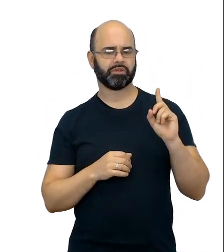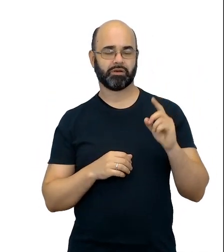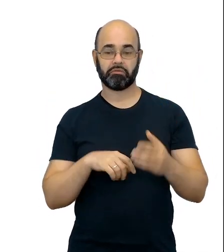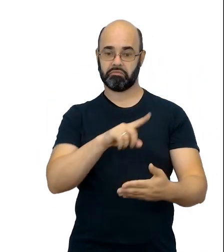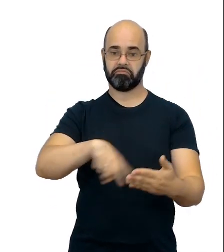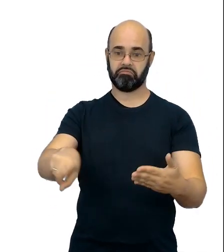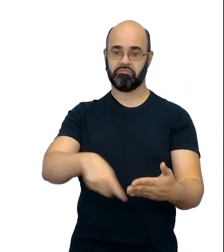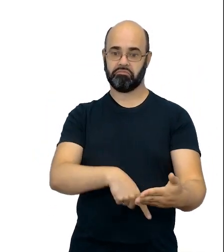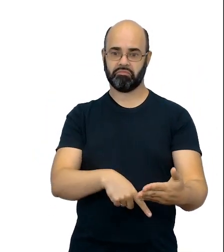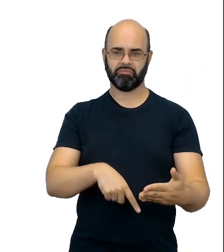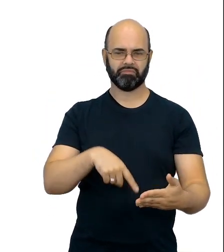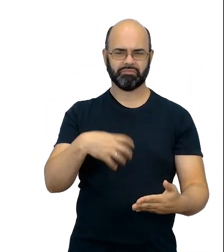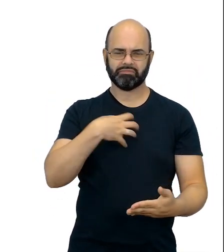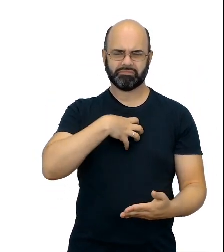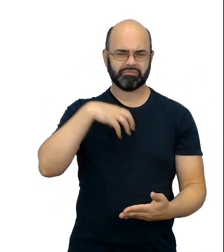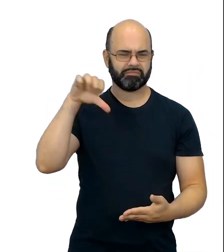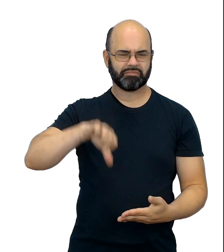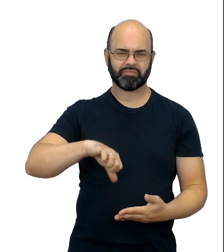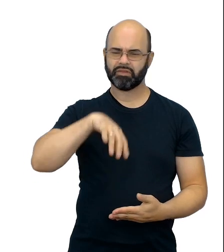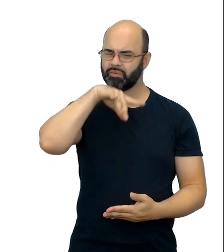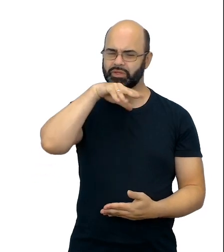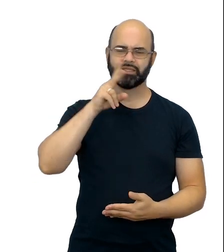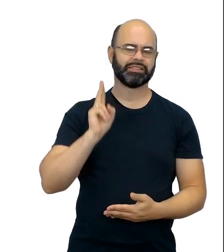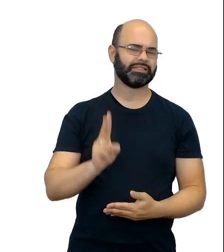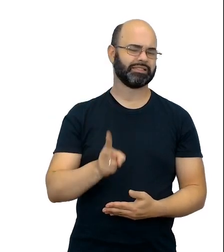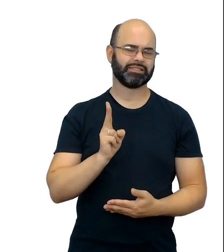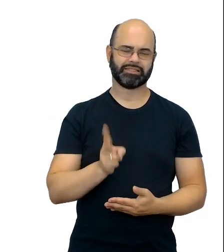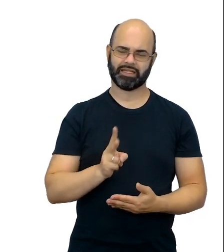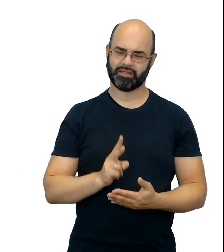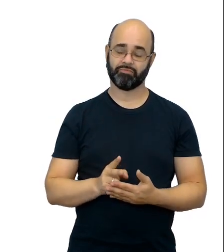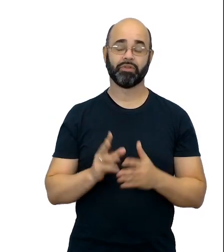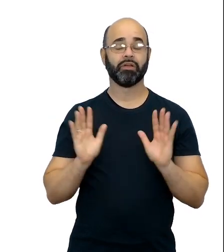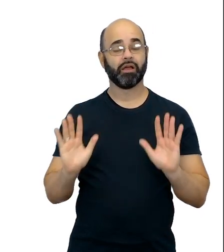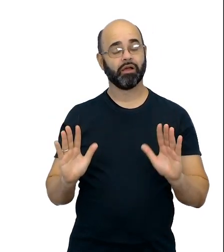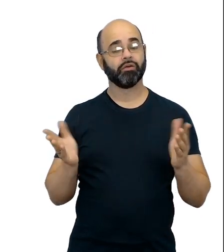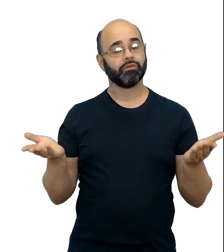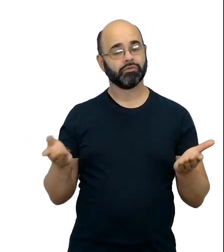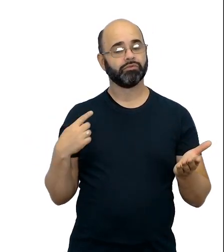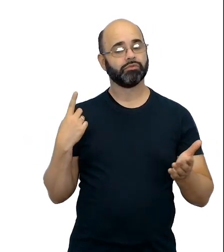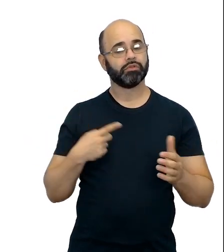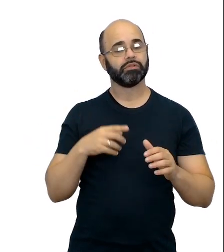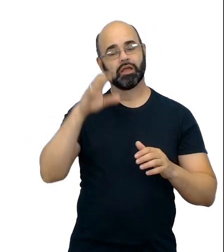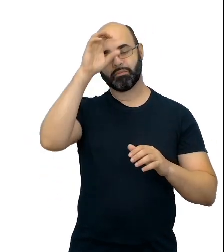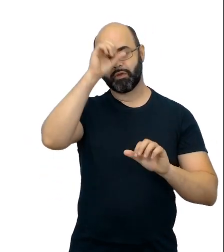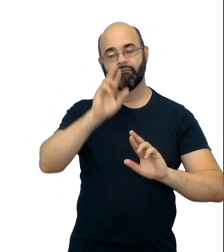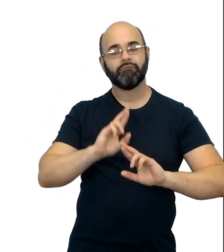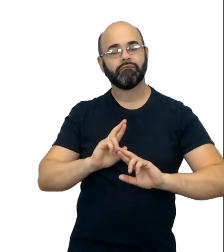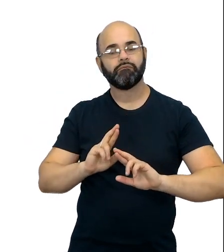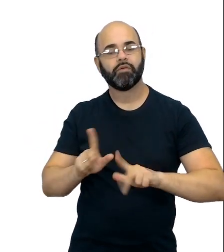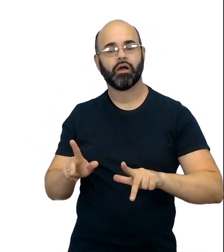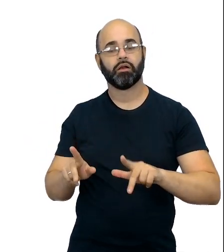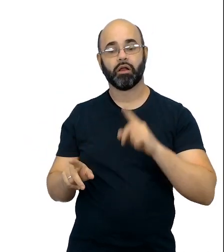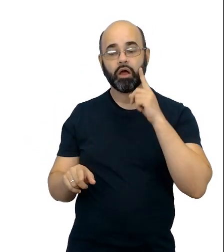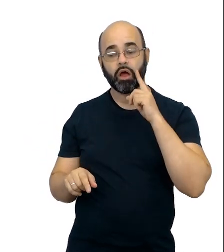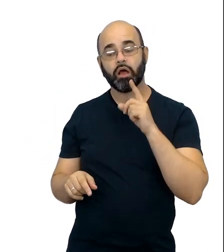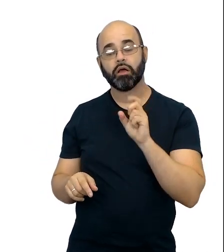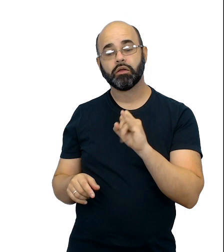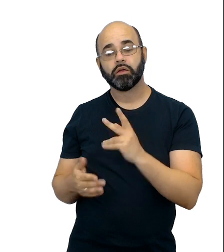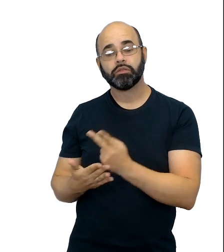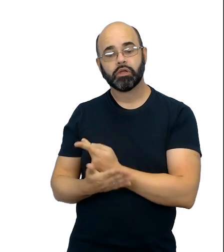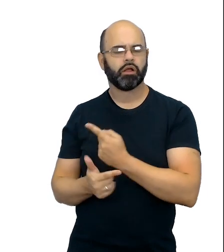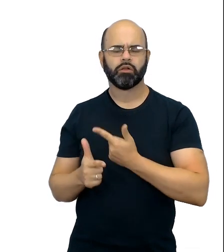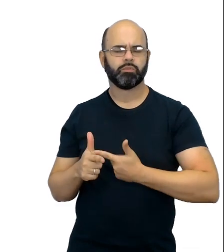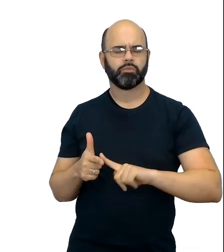o erro sempre foi uma coisa ruim, nós precisamos trazer o erro para estar nos ajudando para redirecionar, né, o nosso